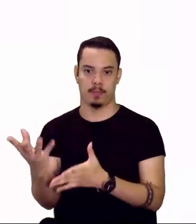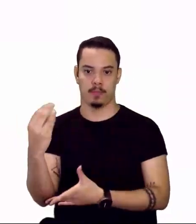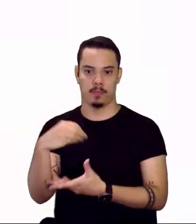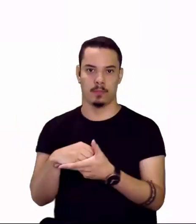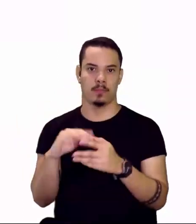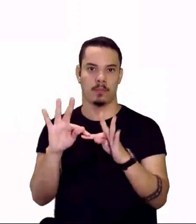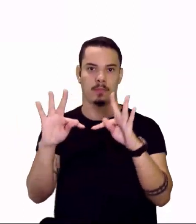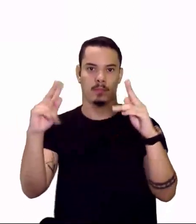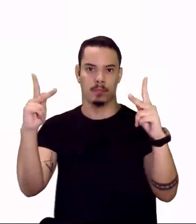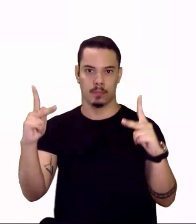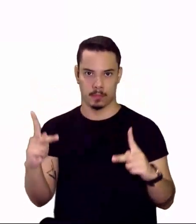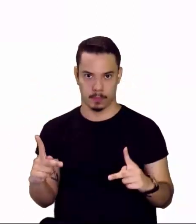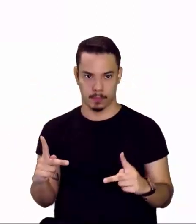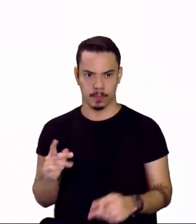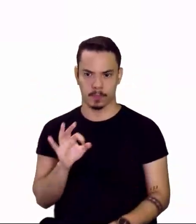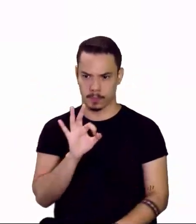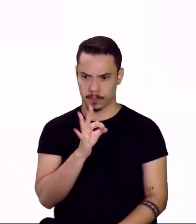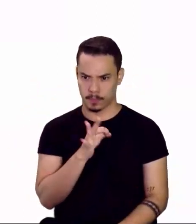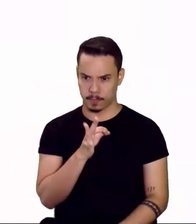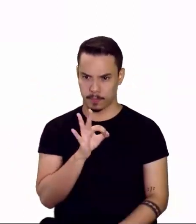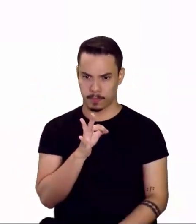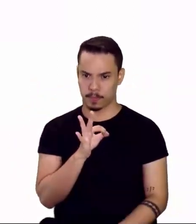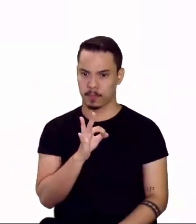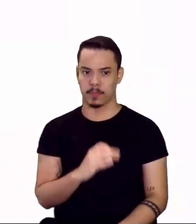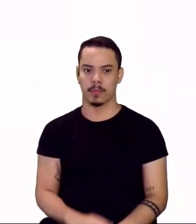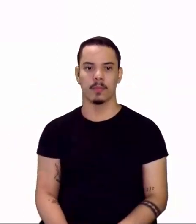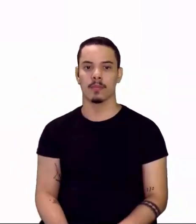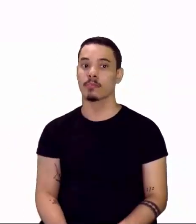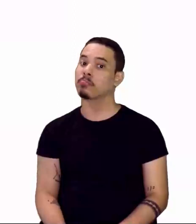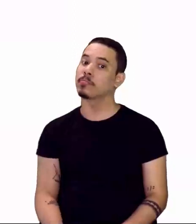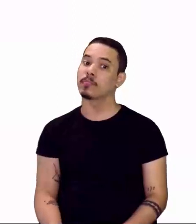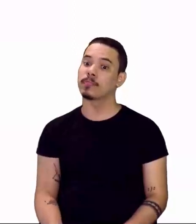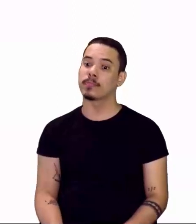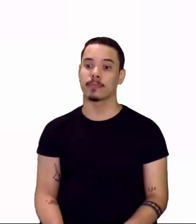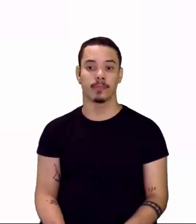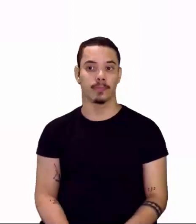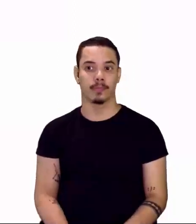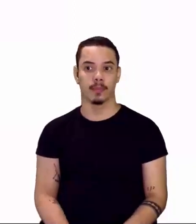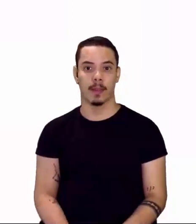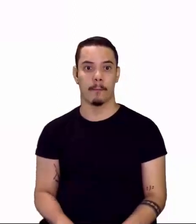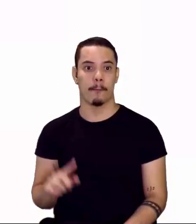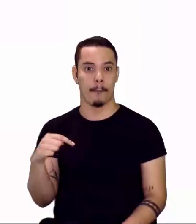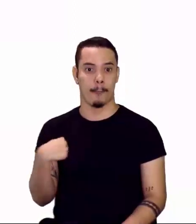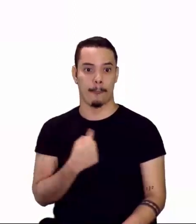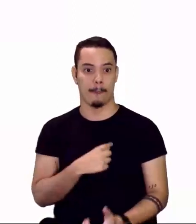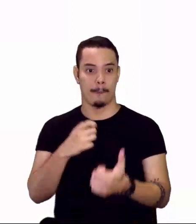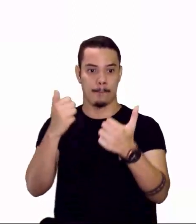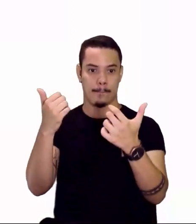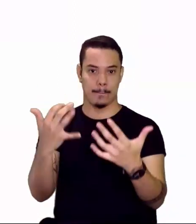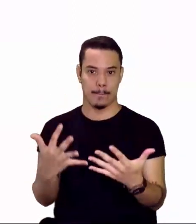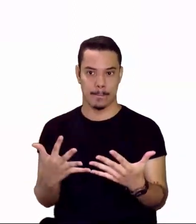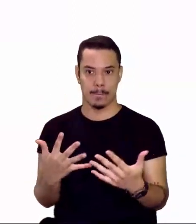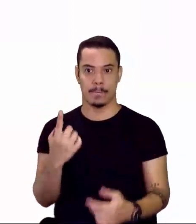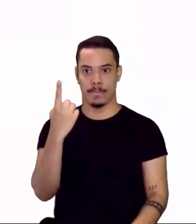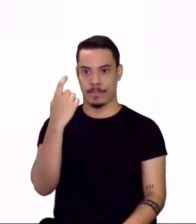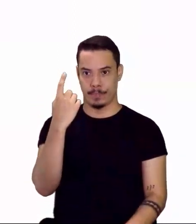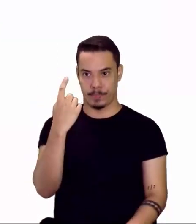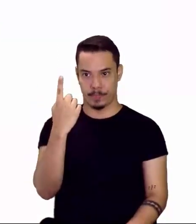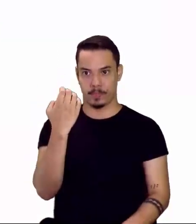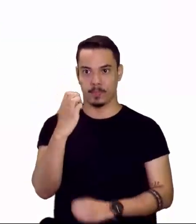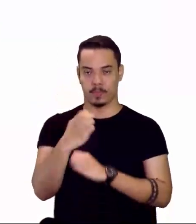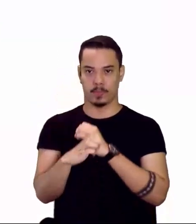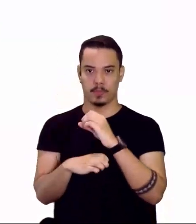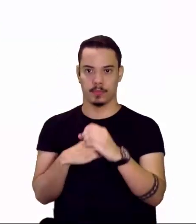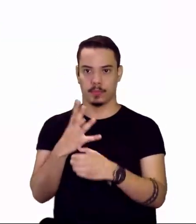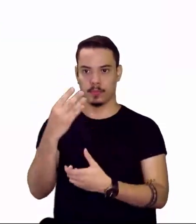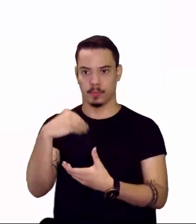tabela periódica, tá certo? Então, o que estamos nos referindo? Estamos nos referindo ao elemento químico